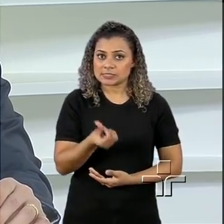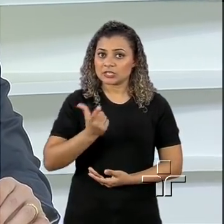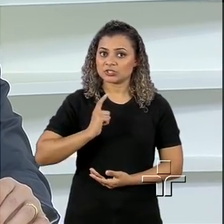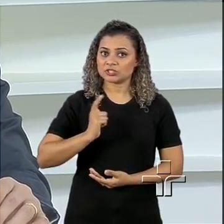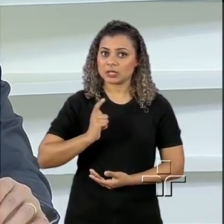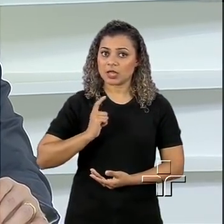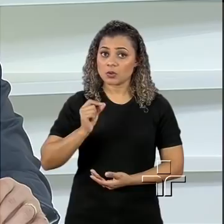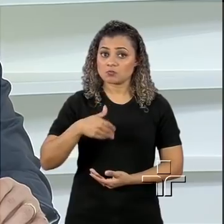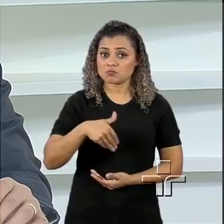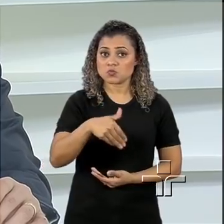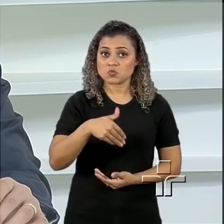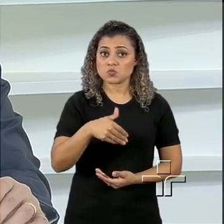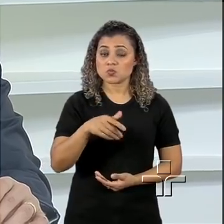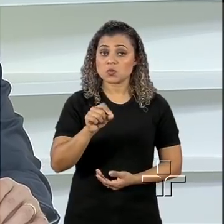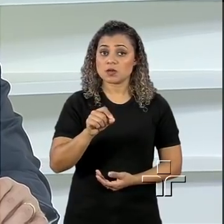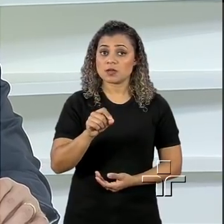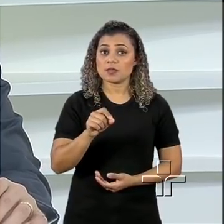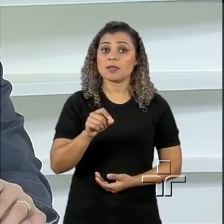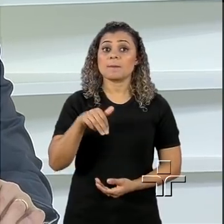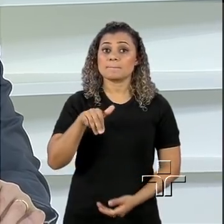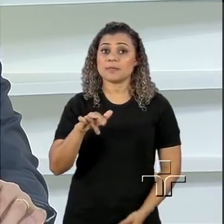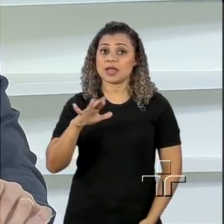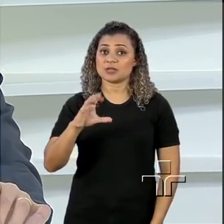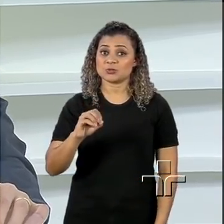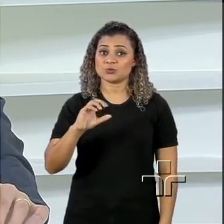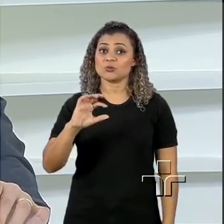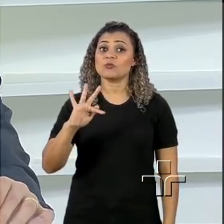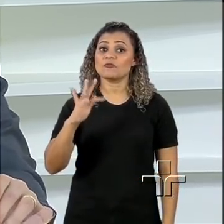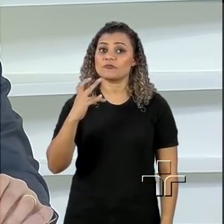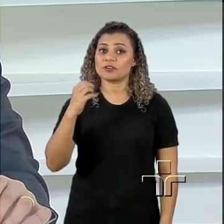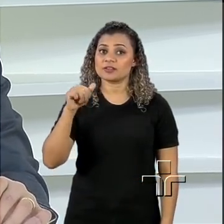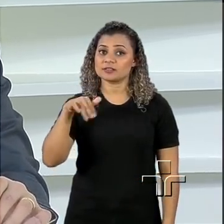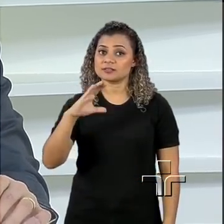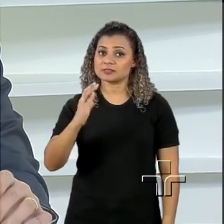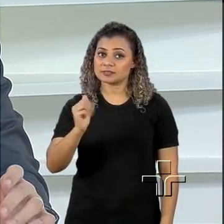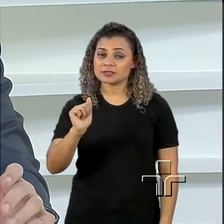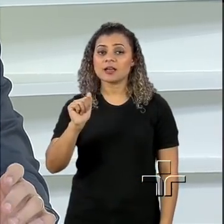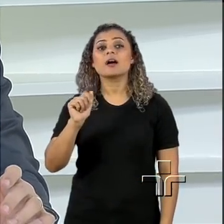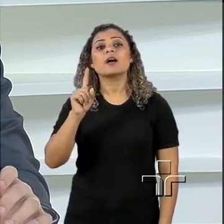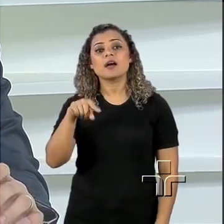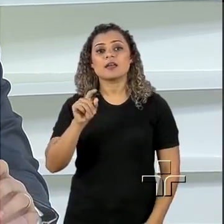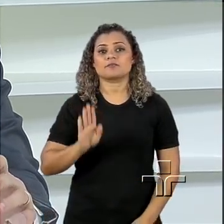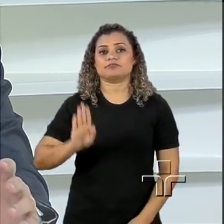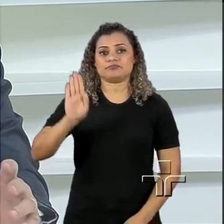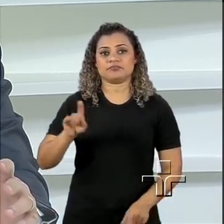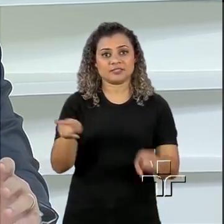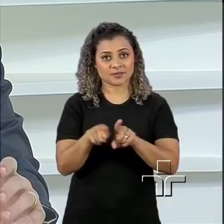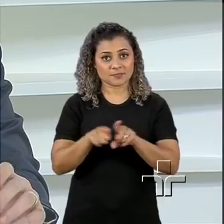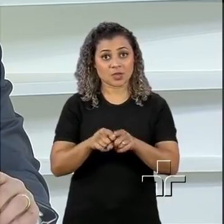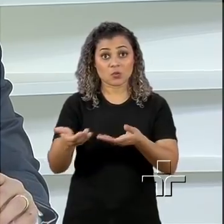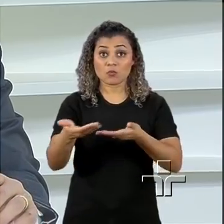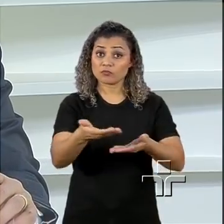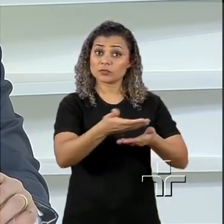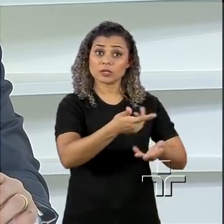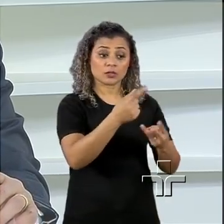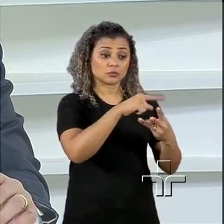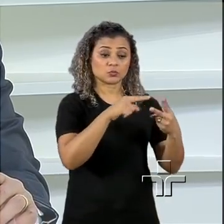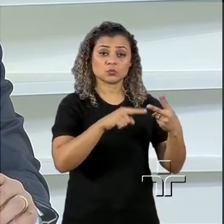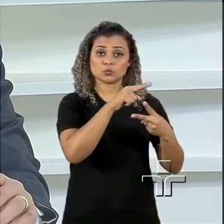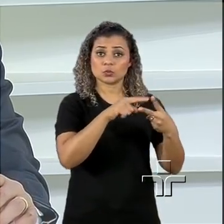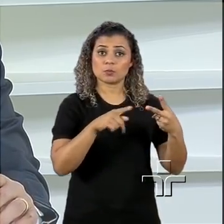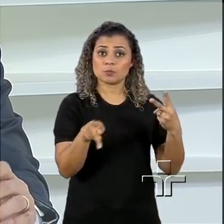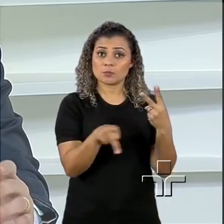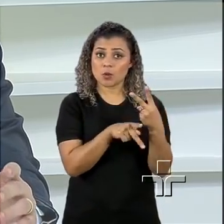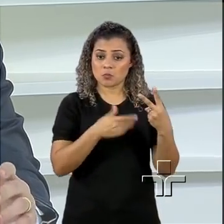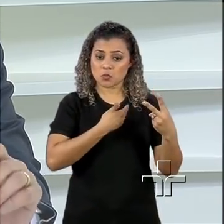presença do governador do estado, Márcio França, candidato à reeleição. Convidamos também os dois outros pré-candidatos ao governo de São